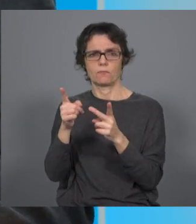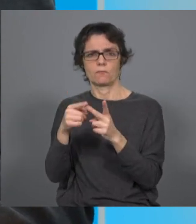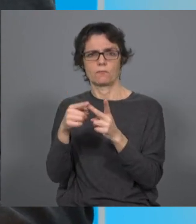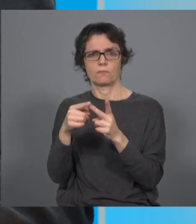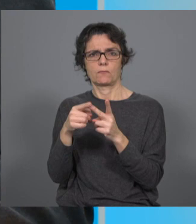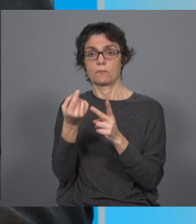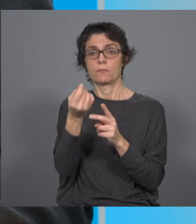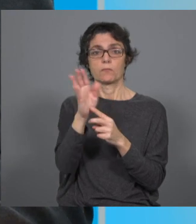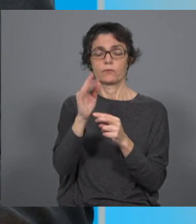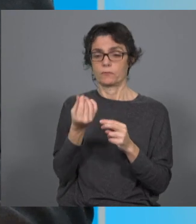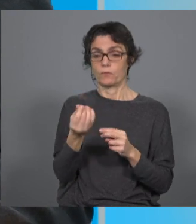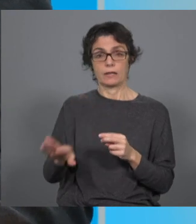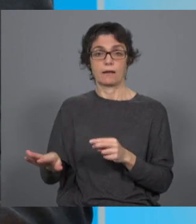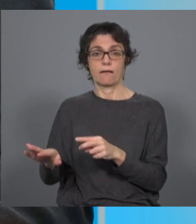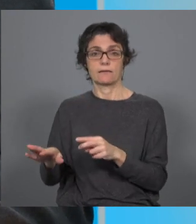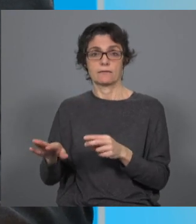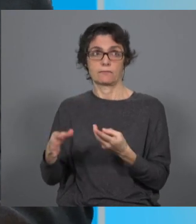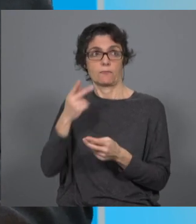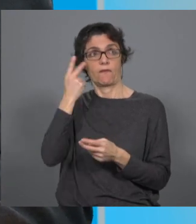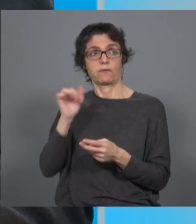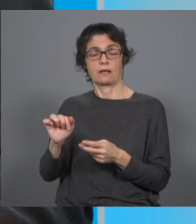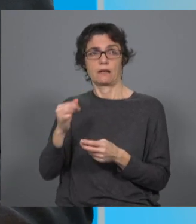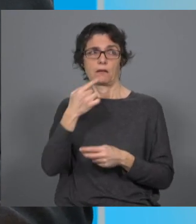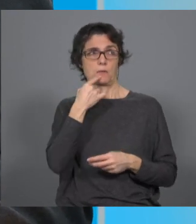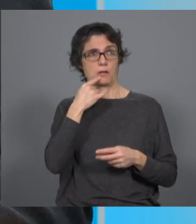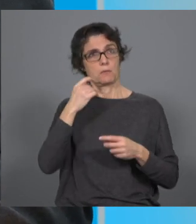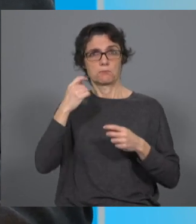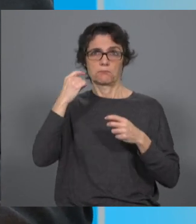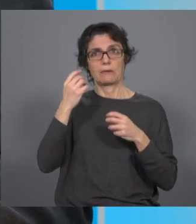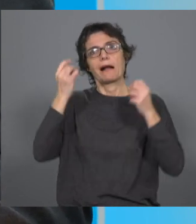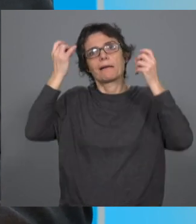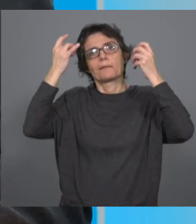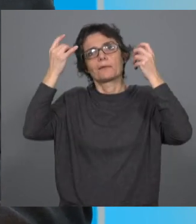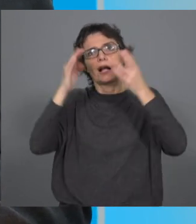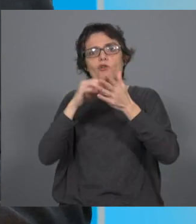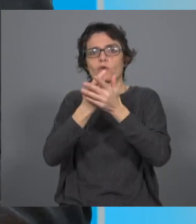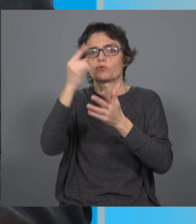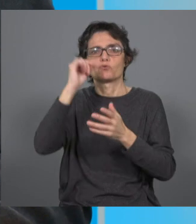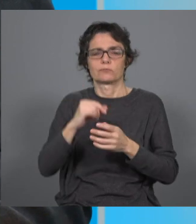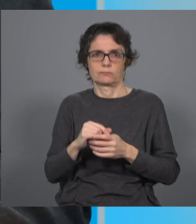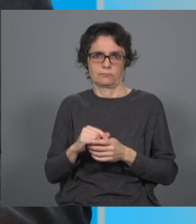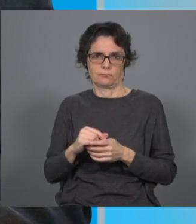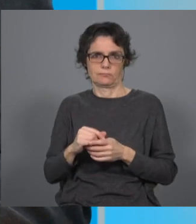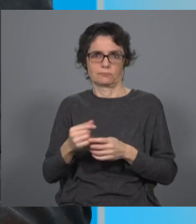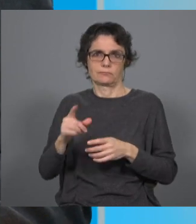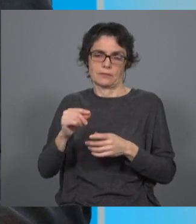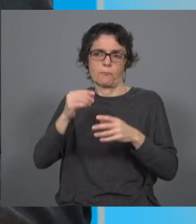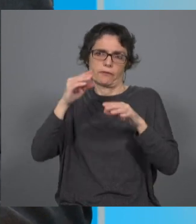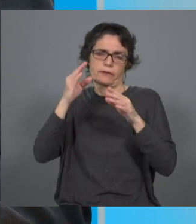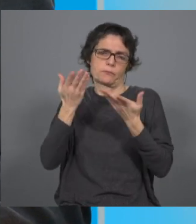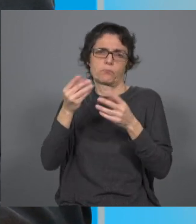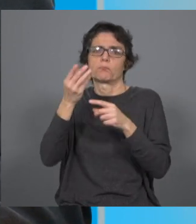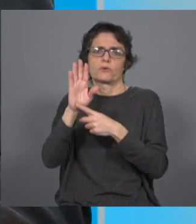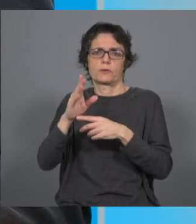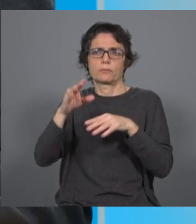brincar, ela vai começar a estudar. E estudar às vezes traz sofrimento. Isto é, tem que se adaptar à realidade. Ela vai ter que comer sopa, mesmo que não goste da sopa. Ela vai ter